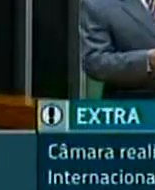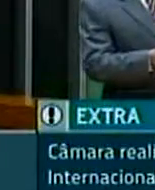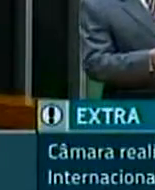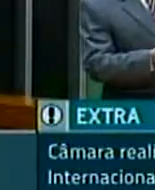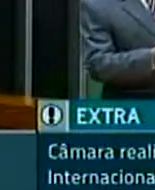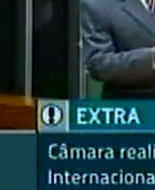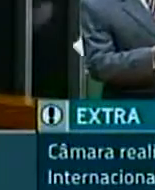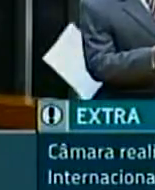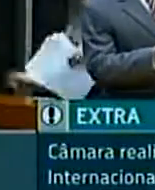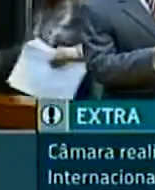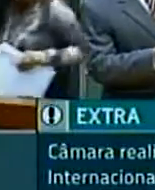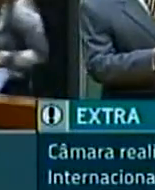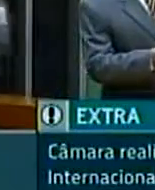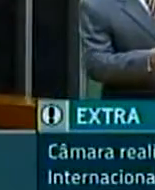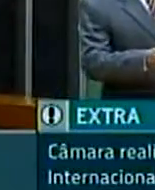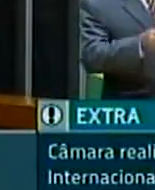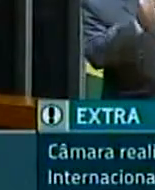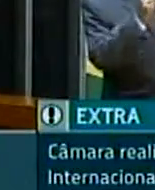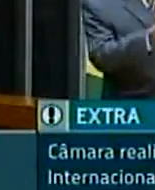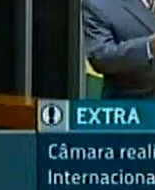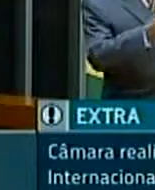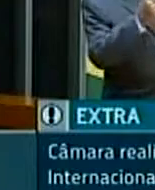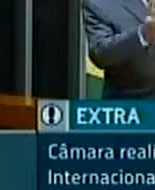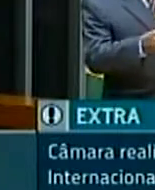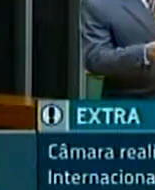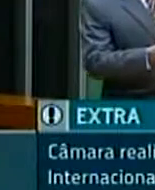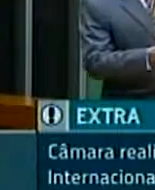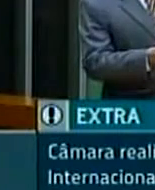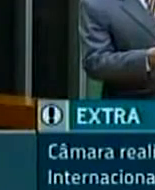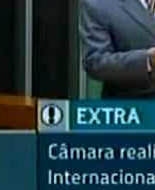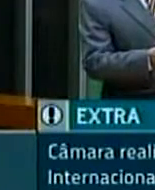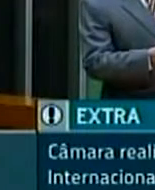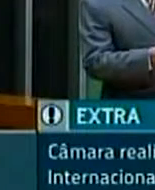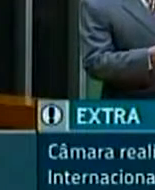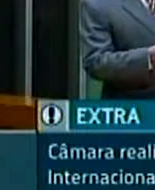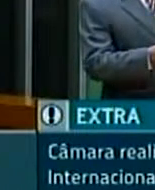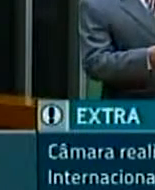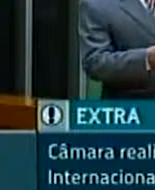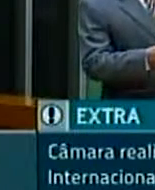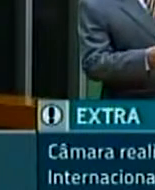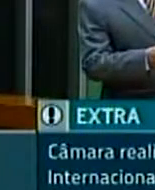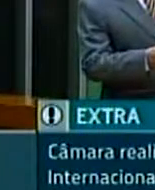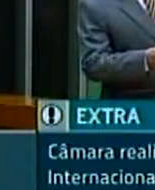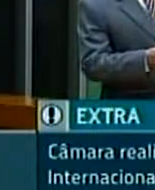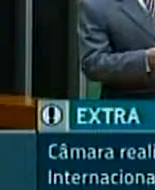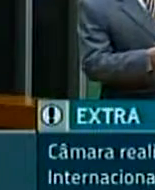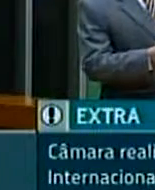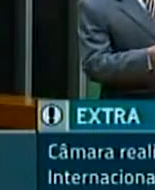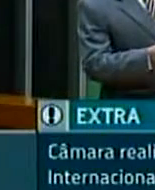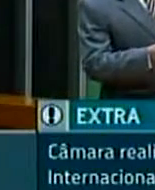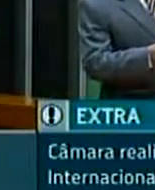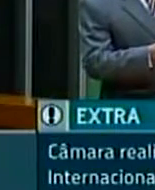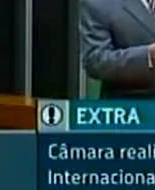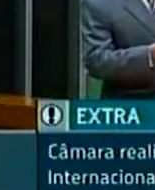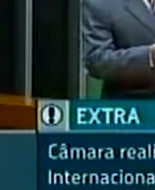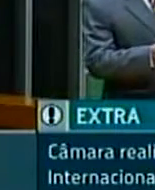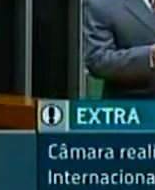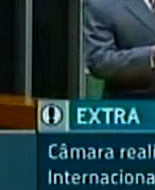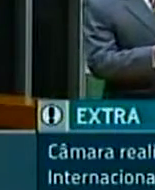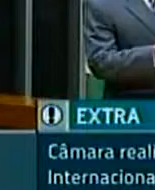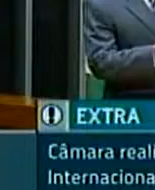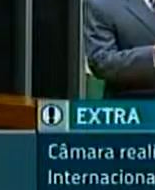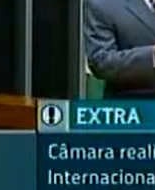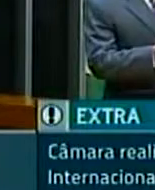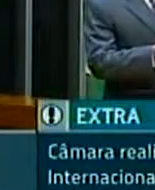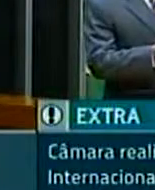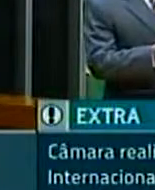eleito de estabelecer um plano de metas, quantitativo e qualitativo, divulgando à sociedade para que o povo